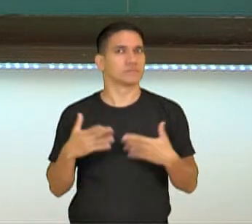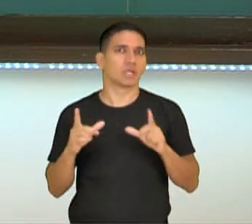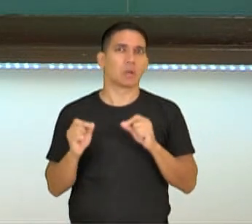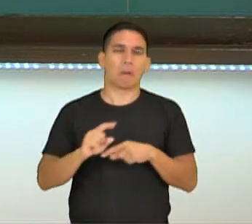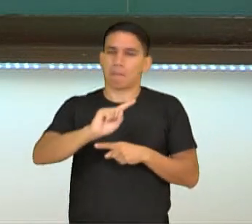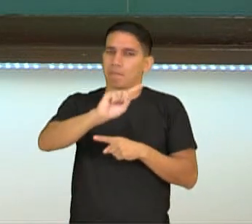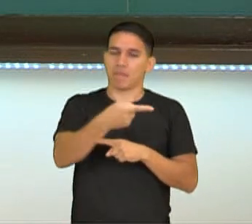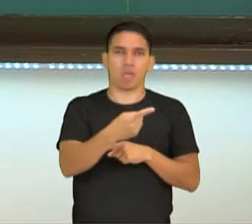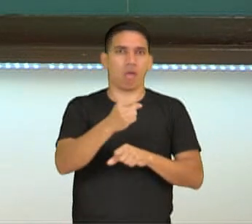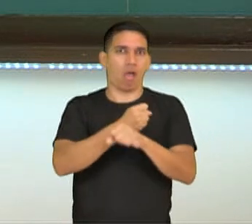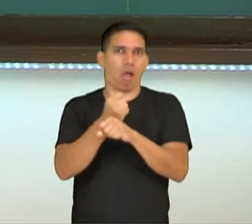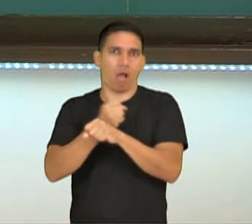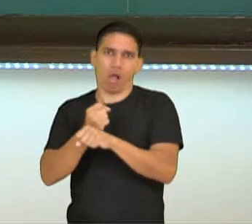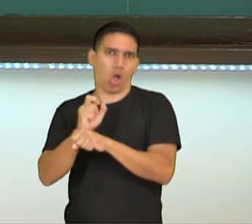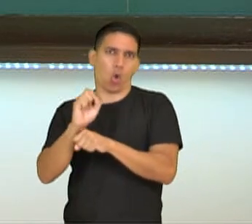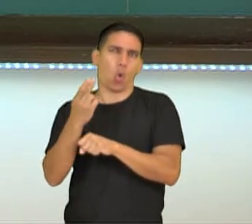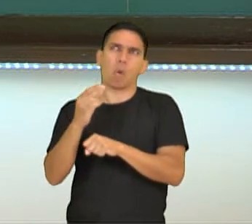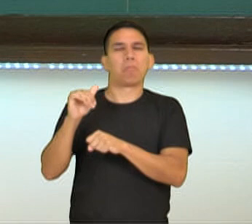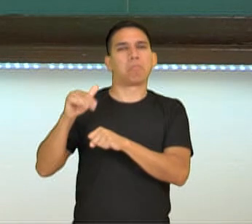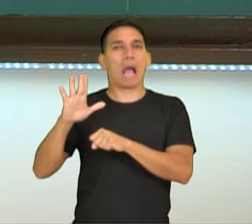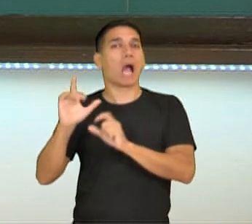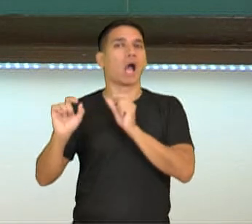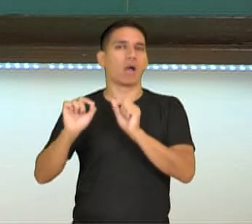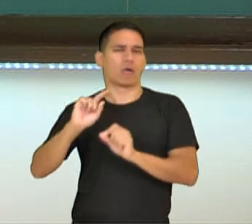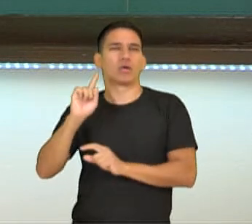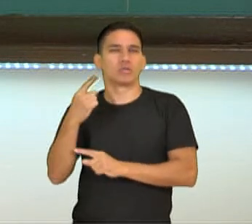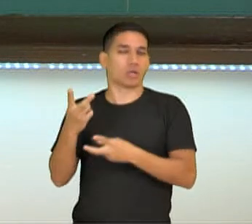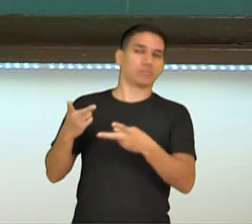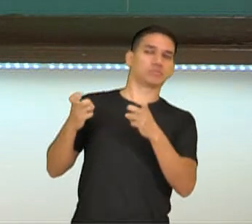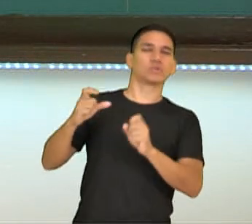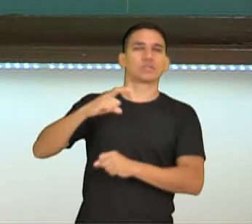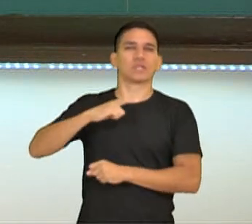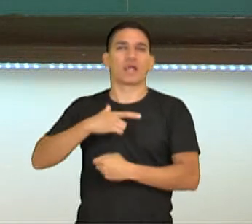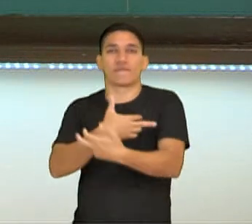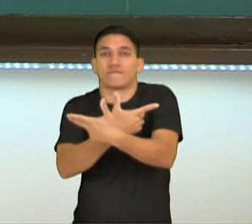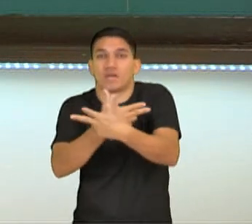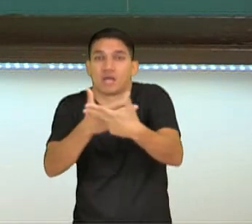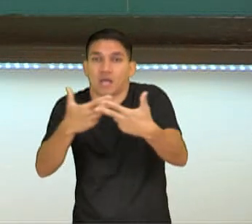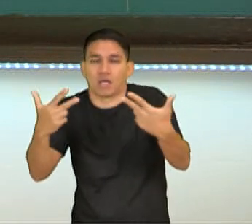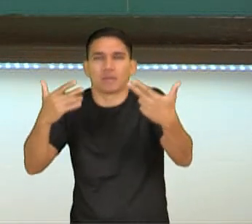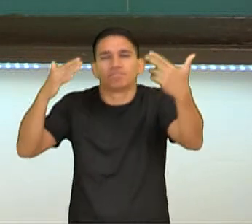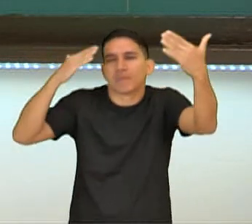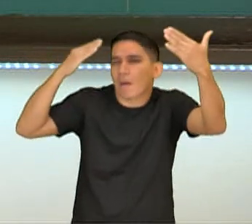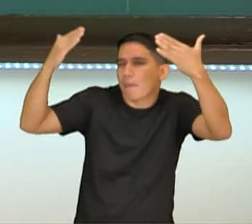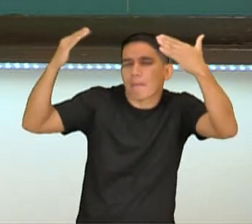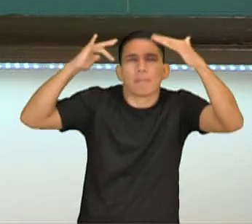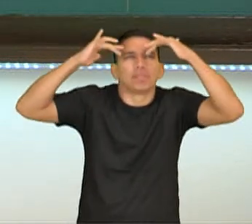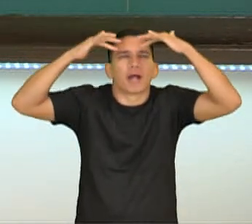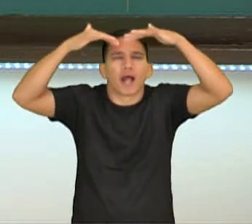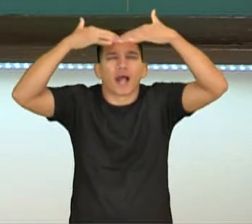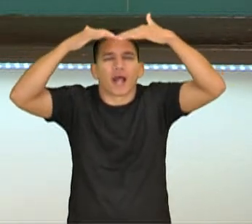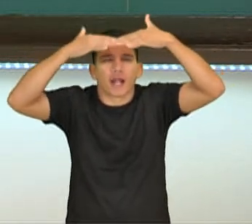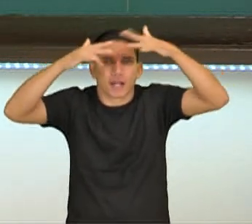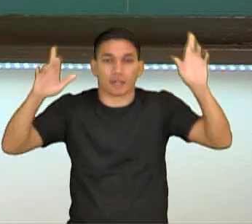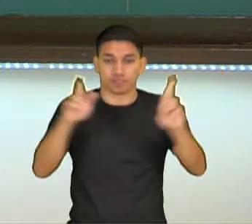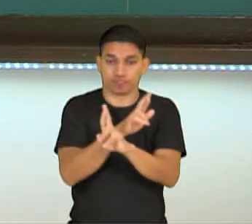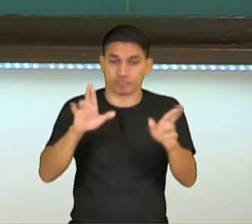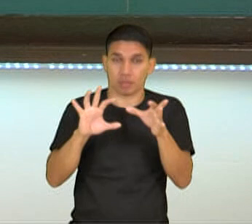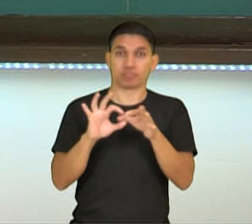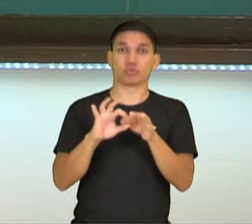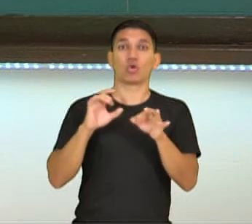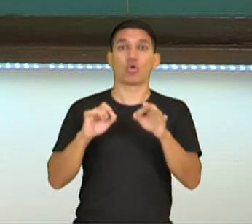1000 anos até um pouco mais, em que nós vamos ver várias reflexões que vão ter essa vinculação